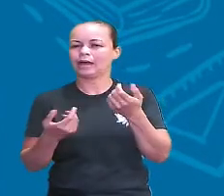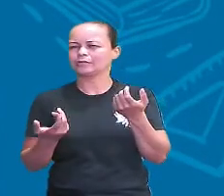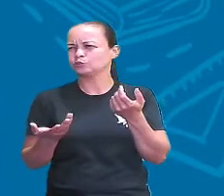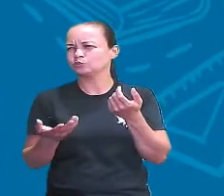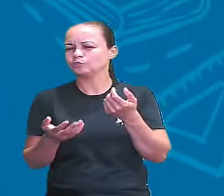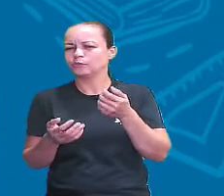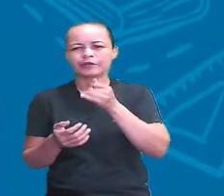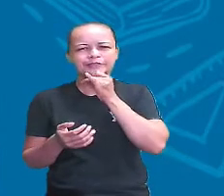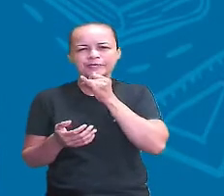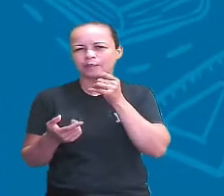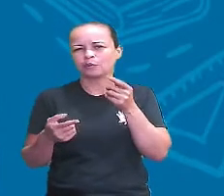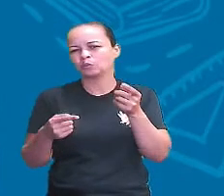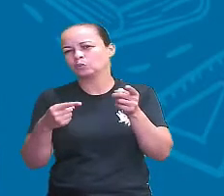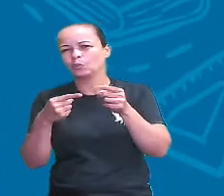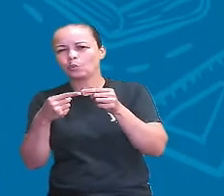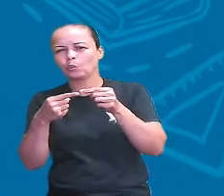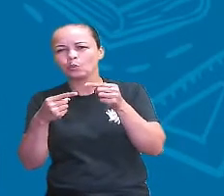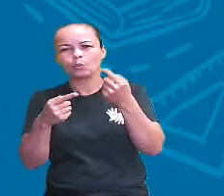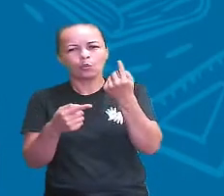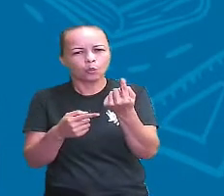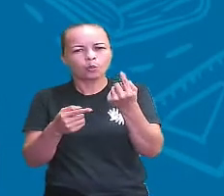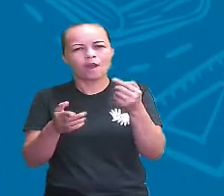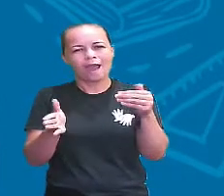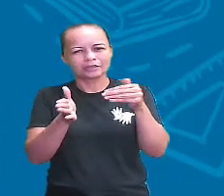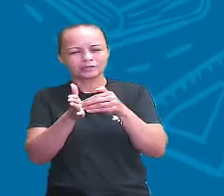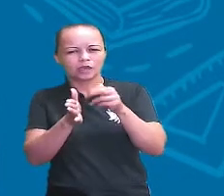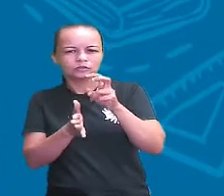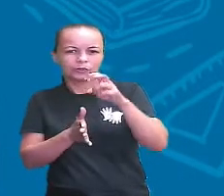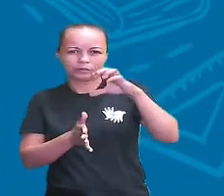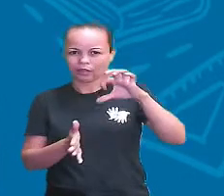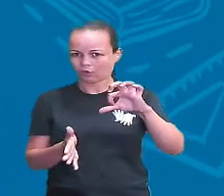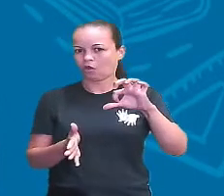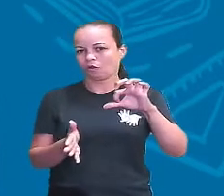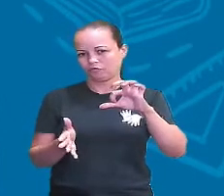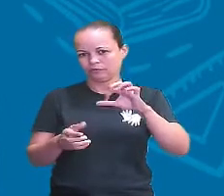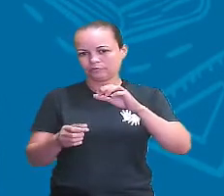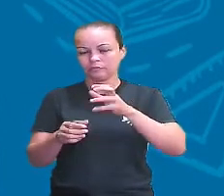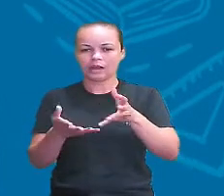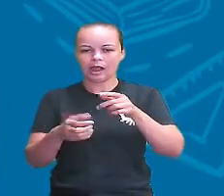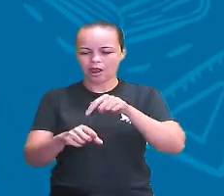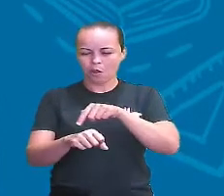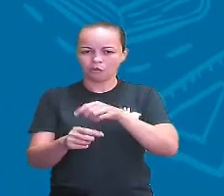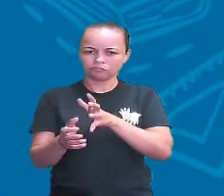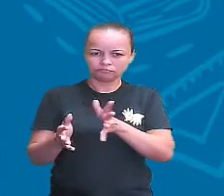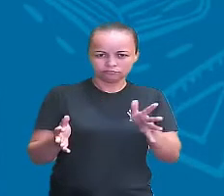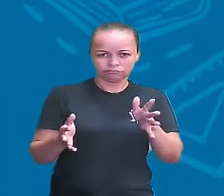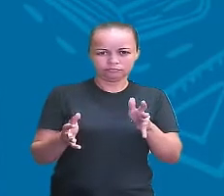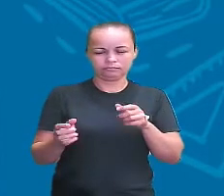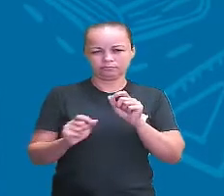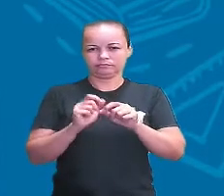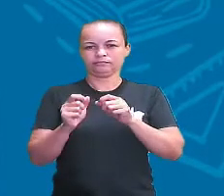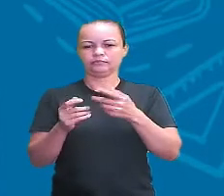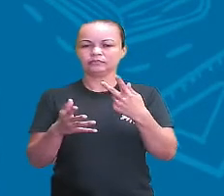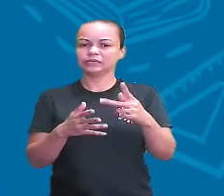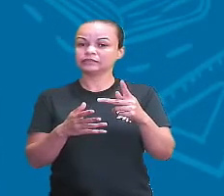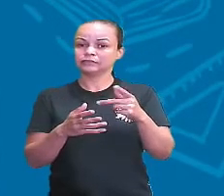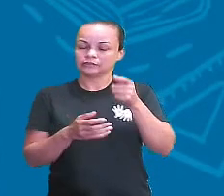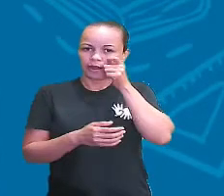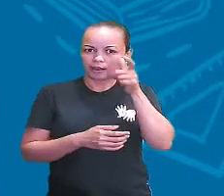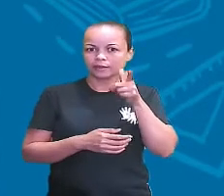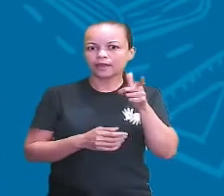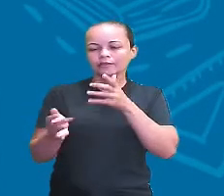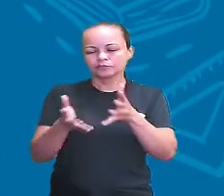até o 59, tá? Já que a gente conta até o 59 para a hora seguinte. Então, fica sempre ligadinho nessa questão de número,